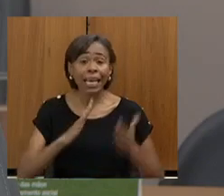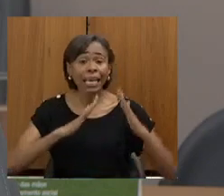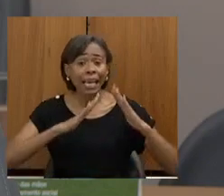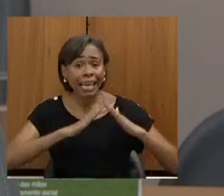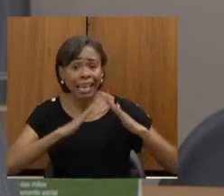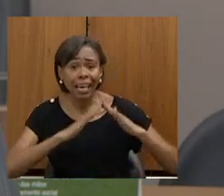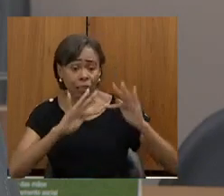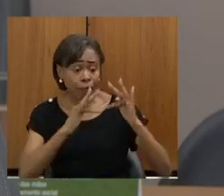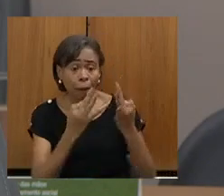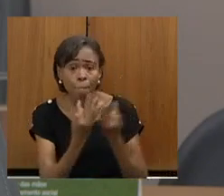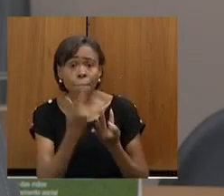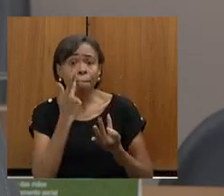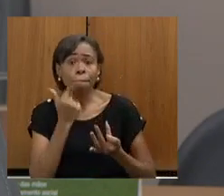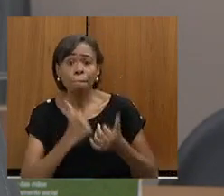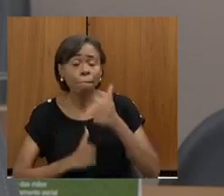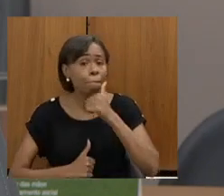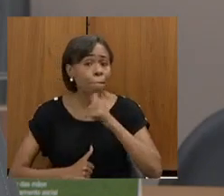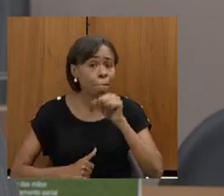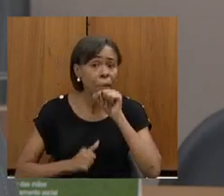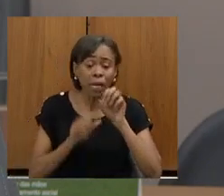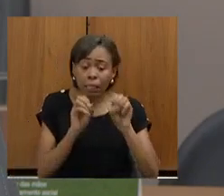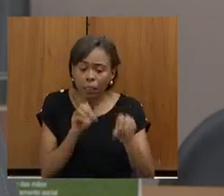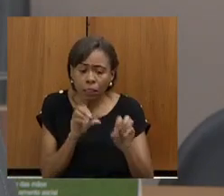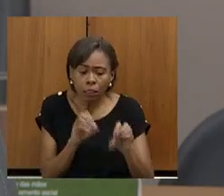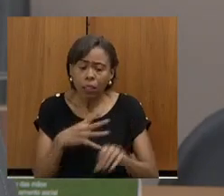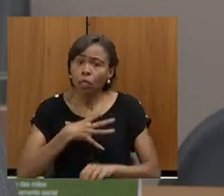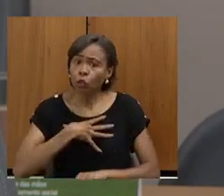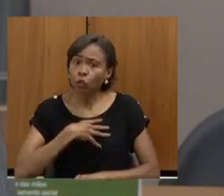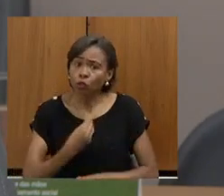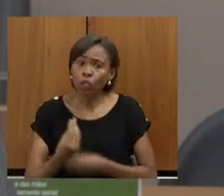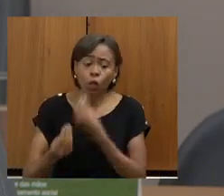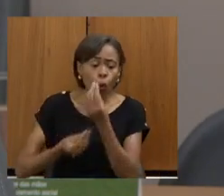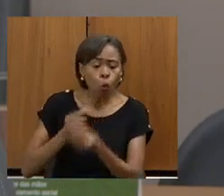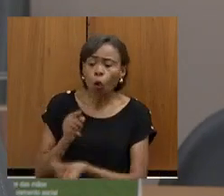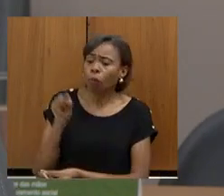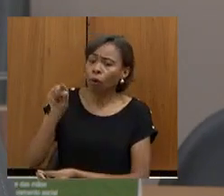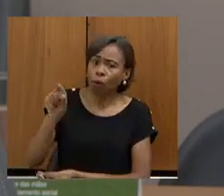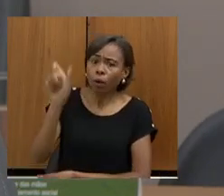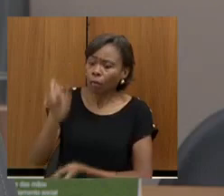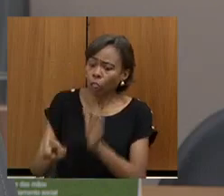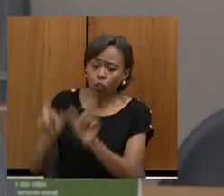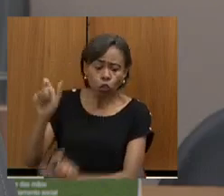pai e mãe falando com seus filhos sobre as pessoas diferentes.